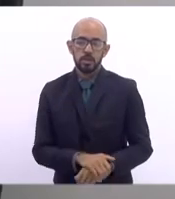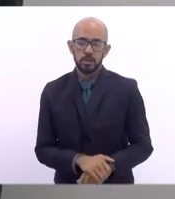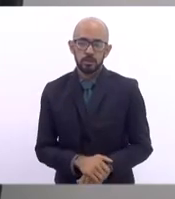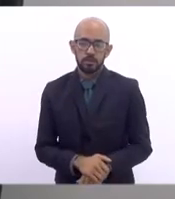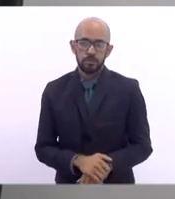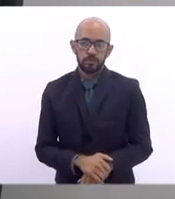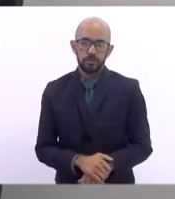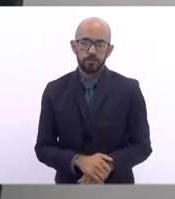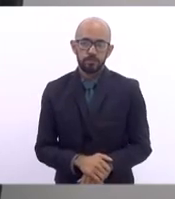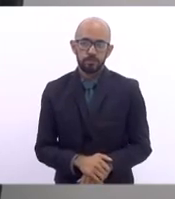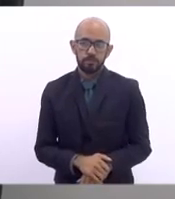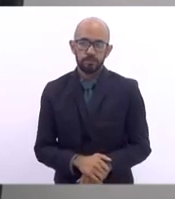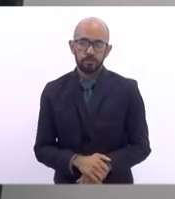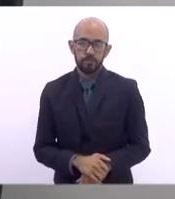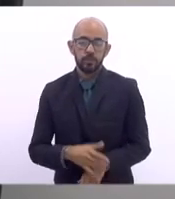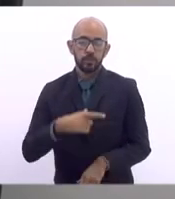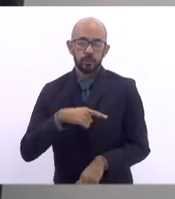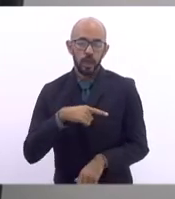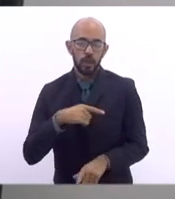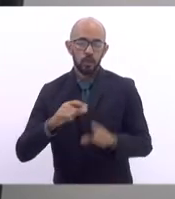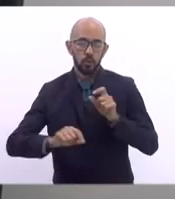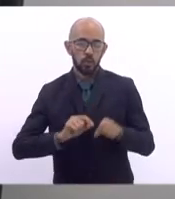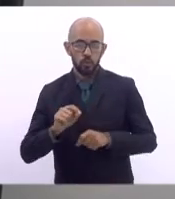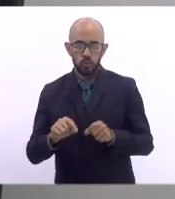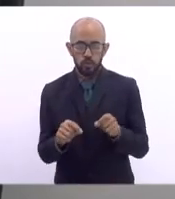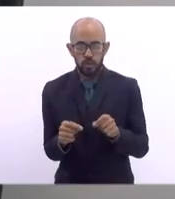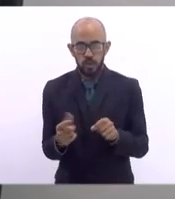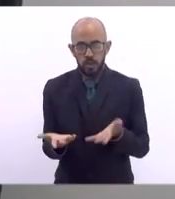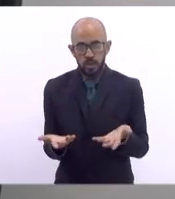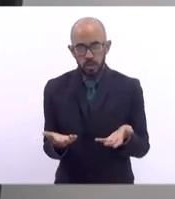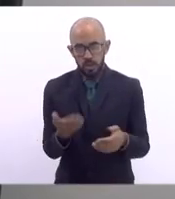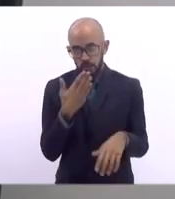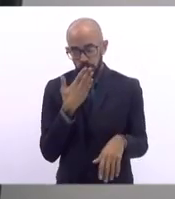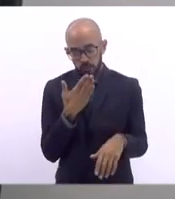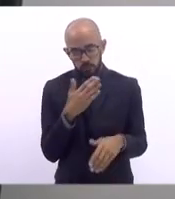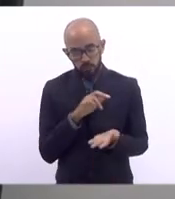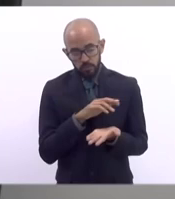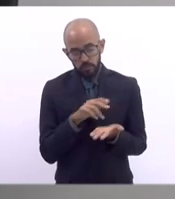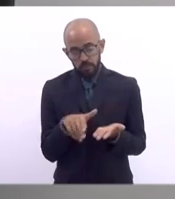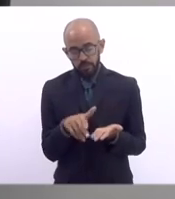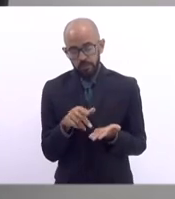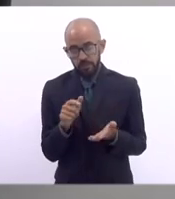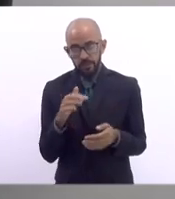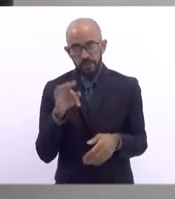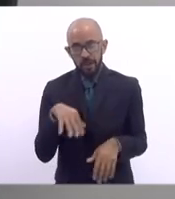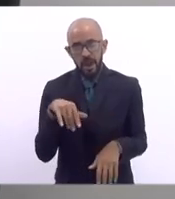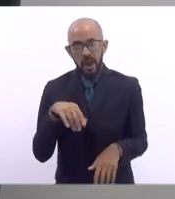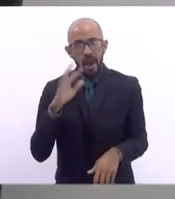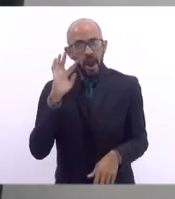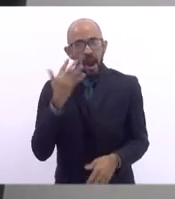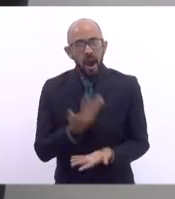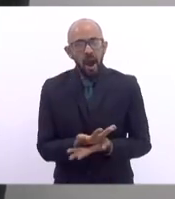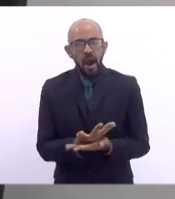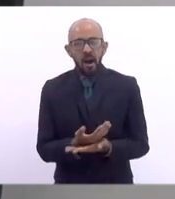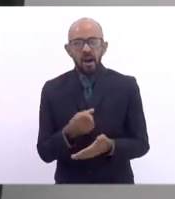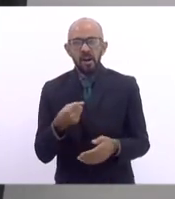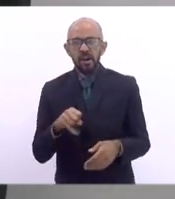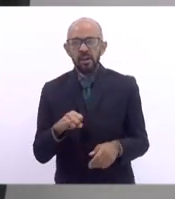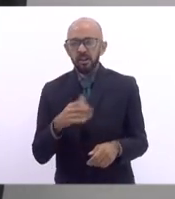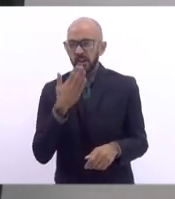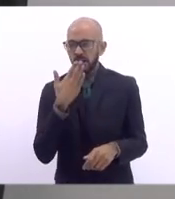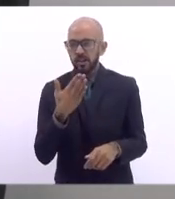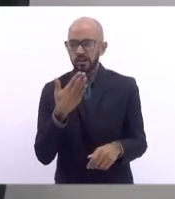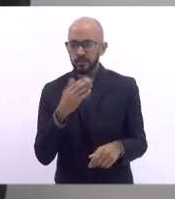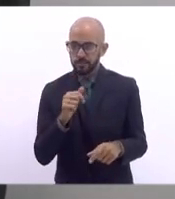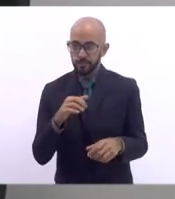a CPI Levanta a hipótese das tipificações quem decide se as tipificações